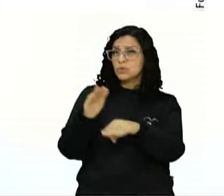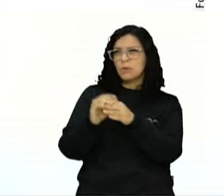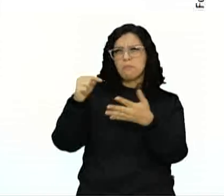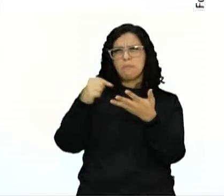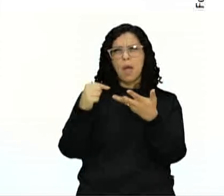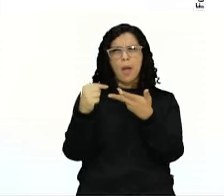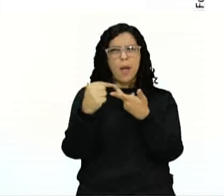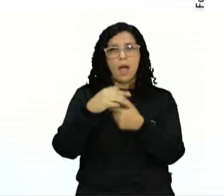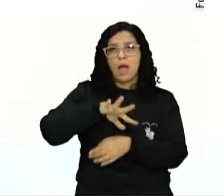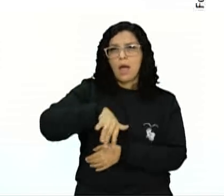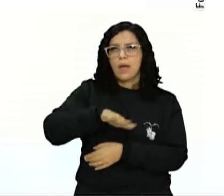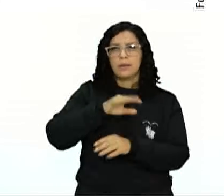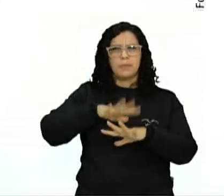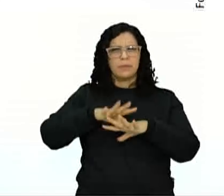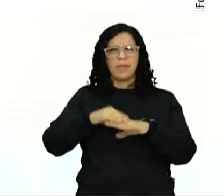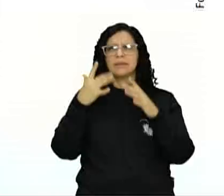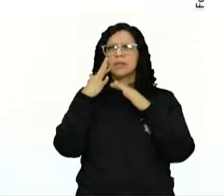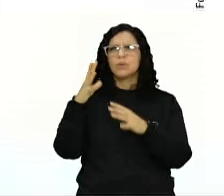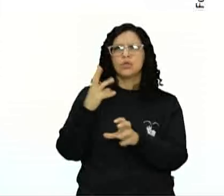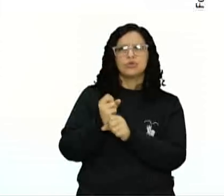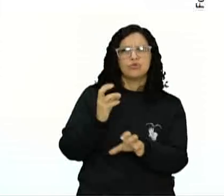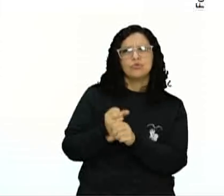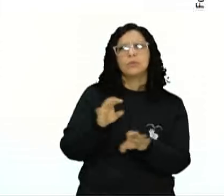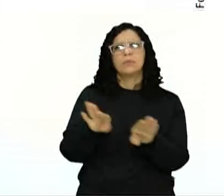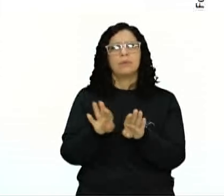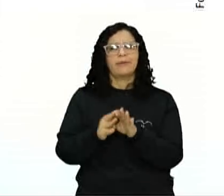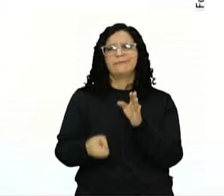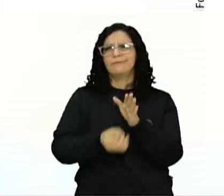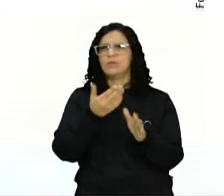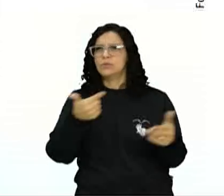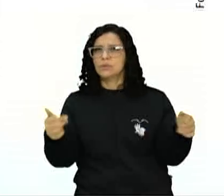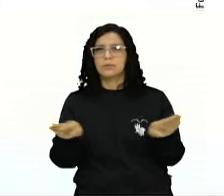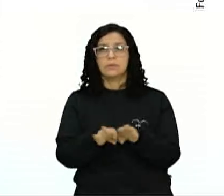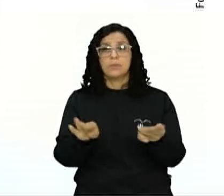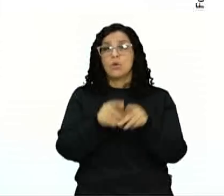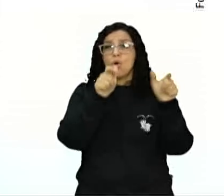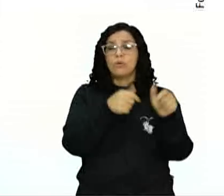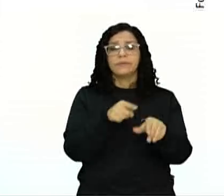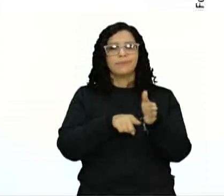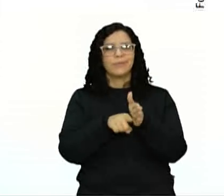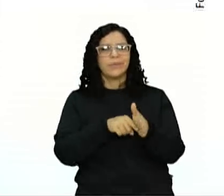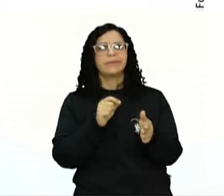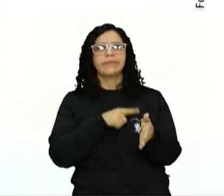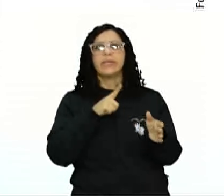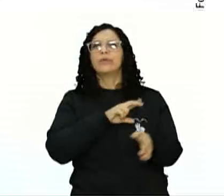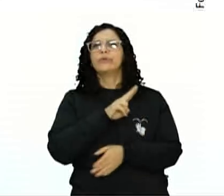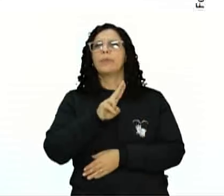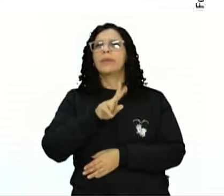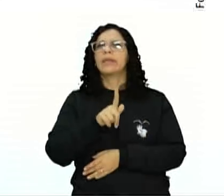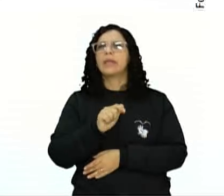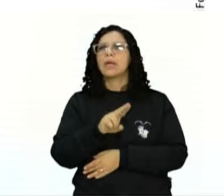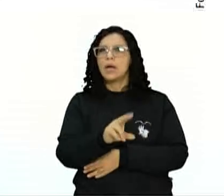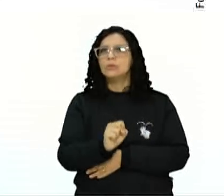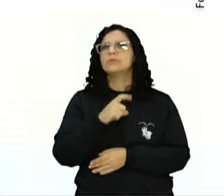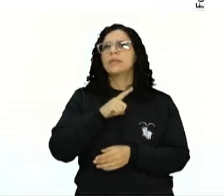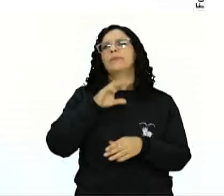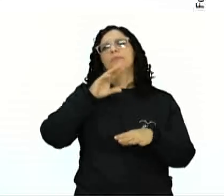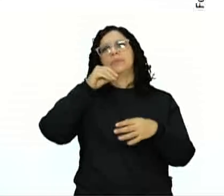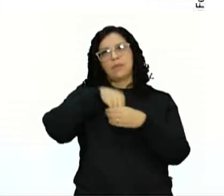diversos ramos da matemática, teoria dos números e várias outras. Aonde você procurar na matemática tem um dedinho do Gauss